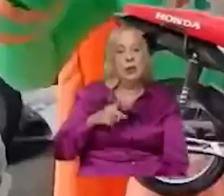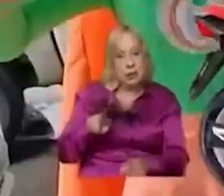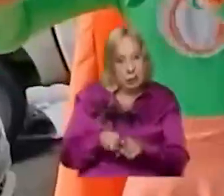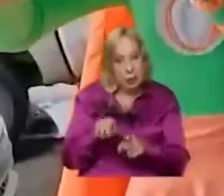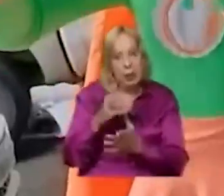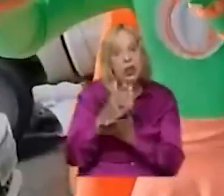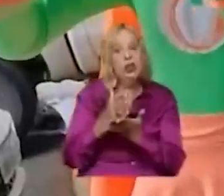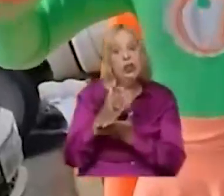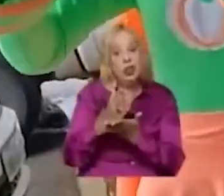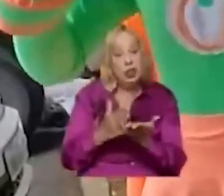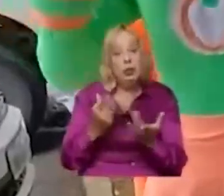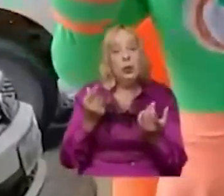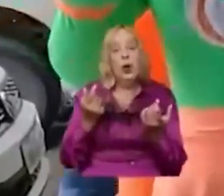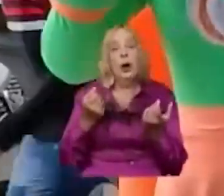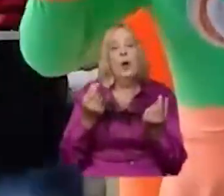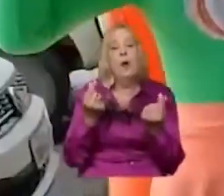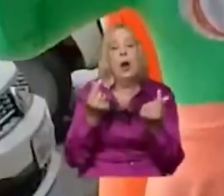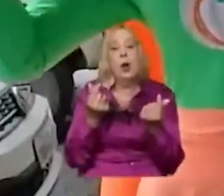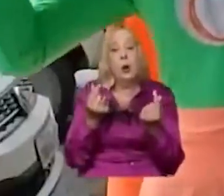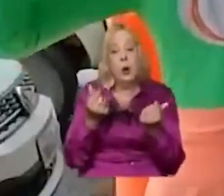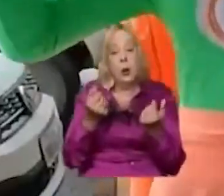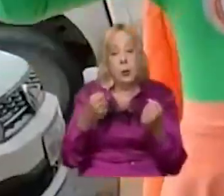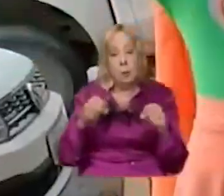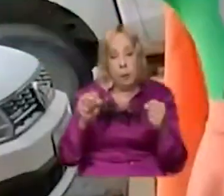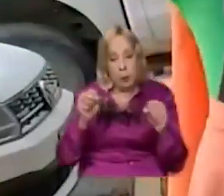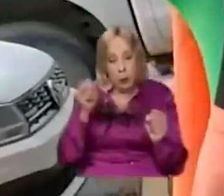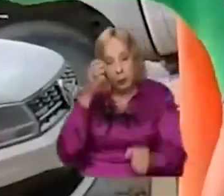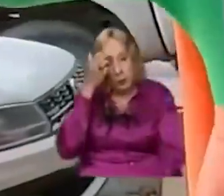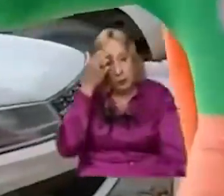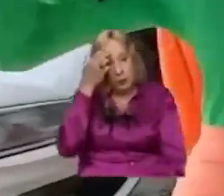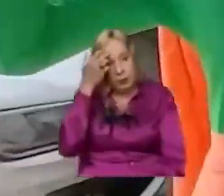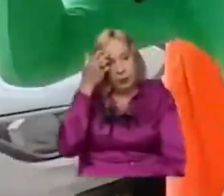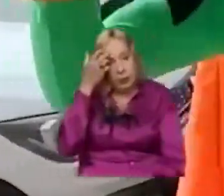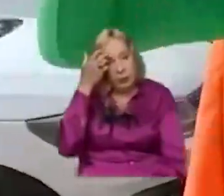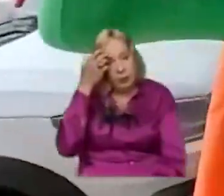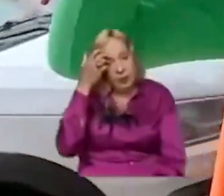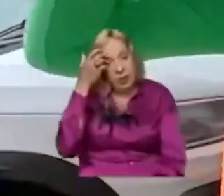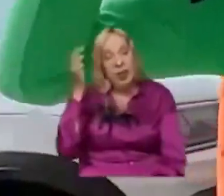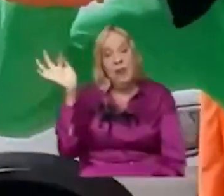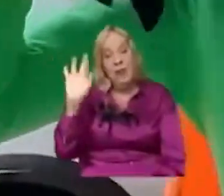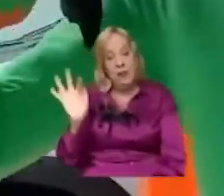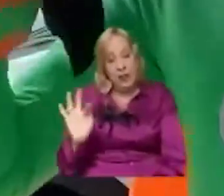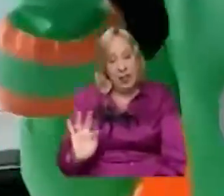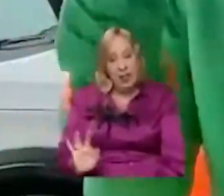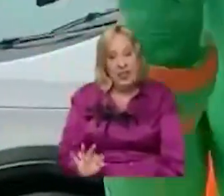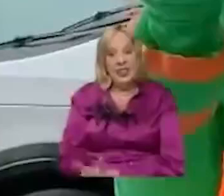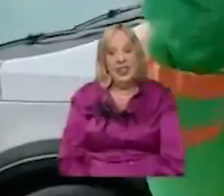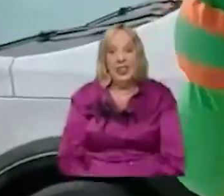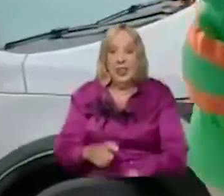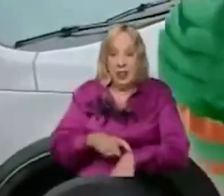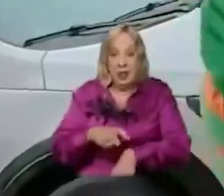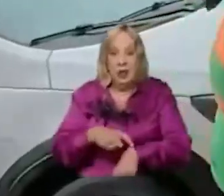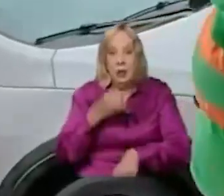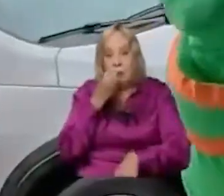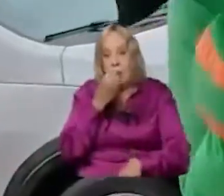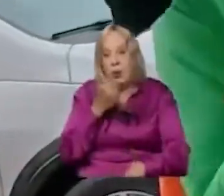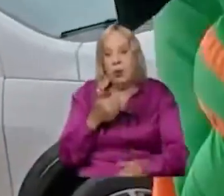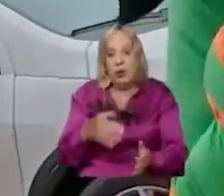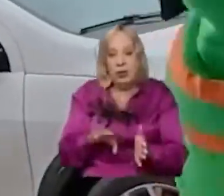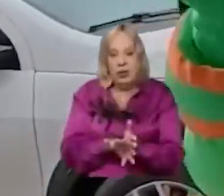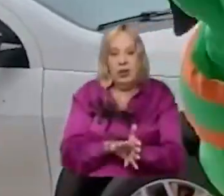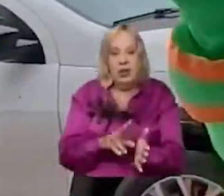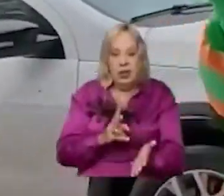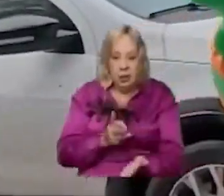bonita Honda Pop 0 km. O prêmio foi dividido, mas é uma alegria grande, né? Muito feliz de ter dividido o prêmio, afinal veio uma boa hora, né? E aí vou